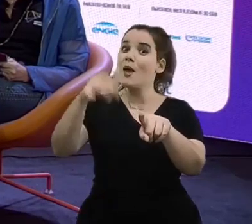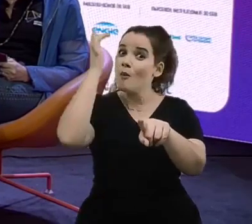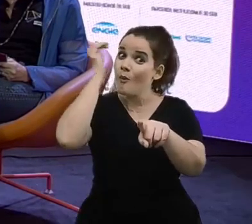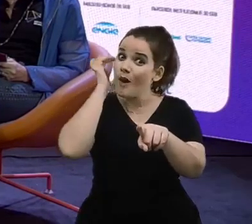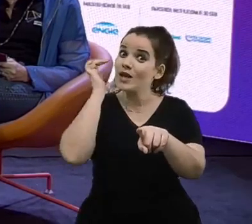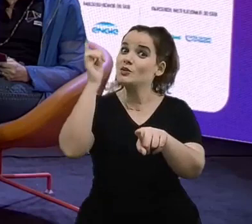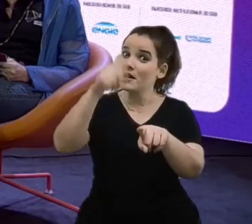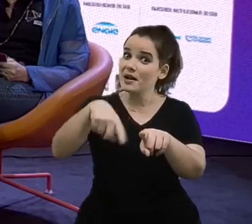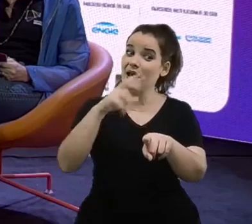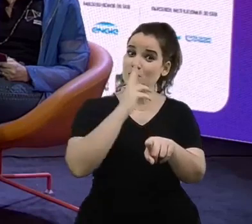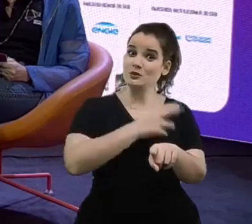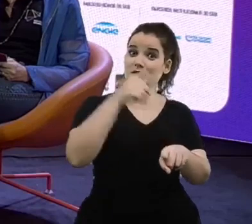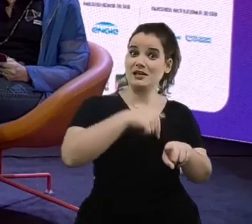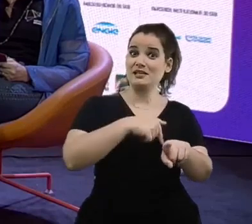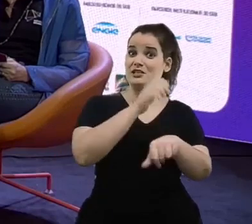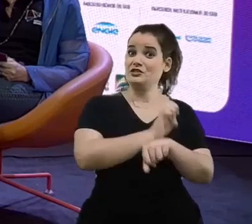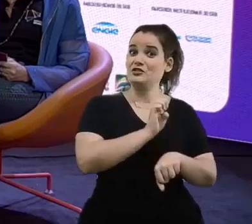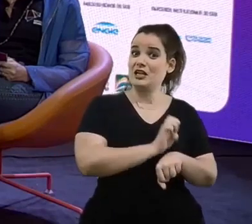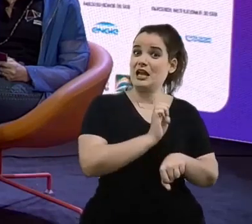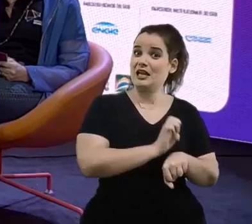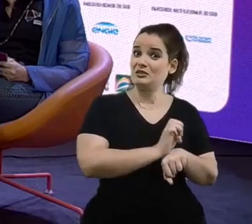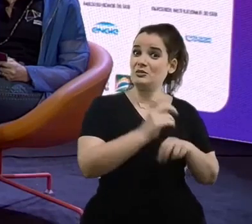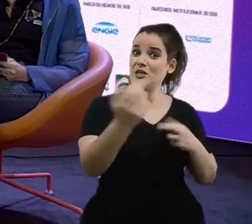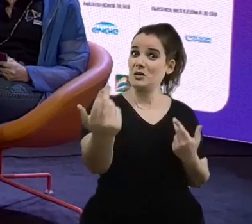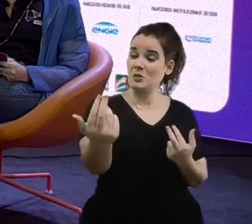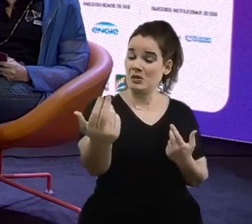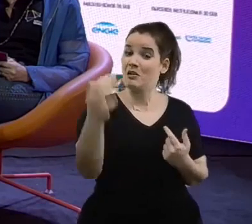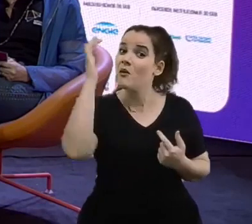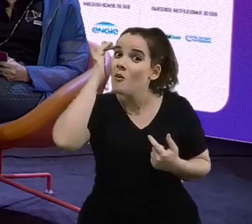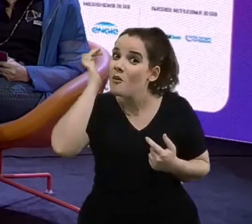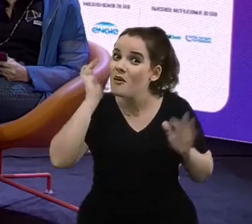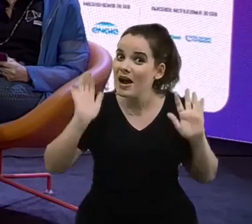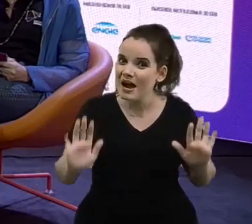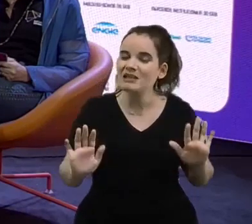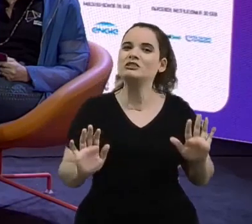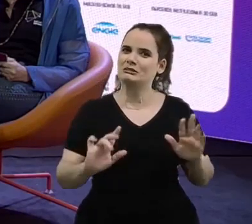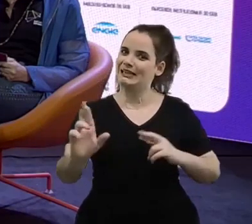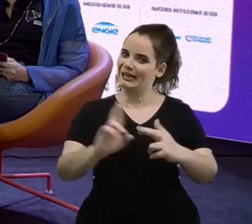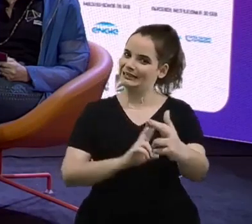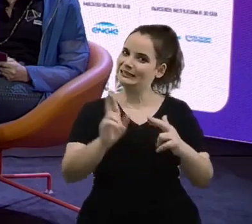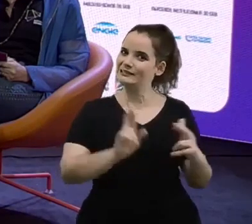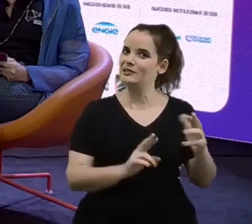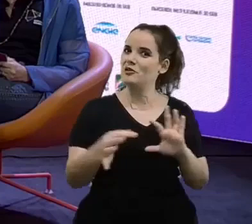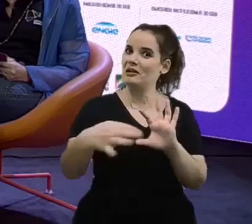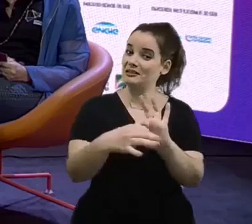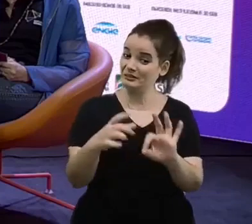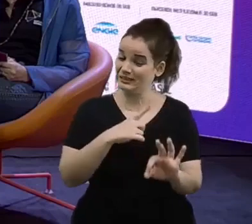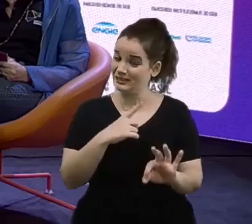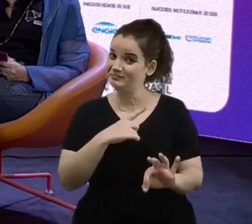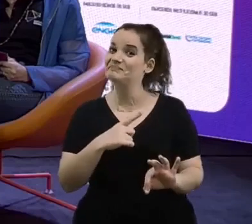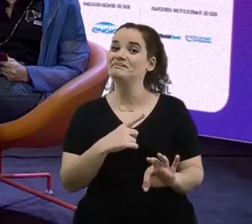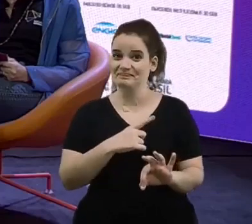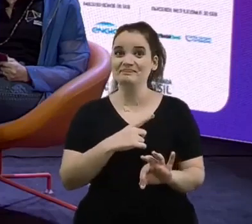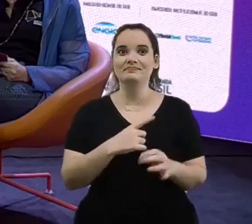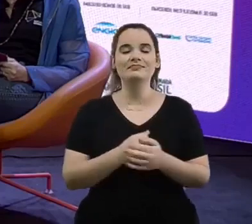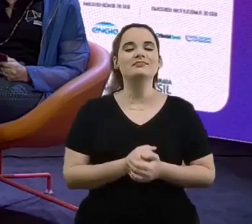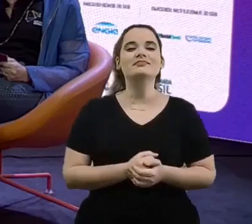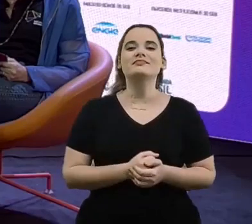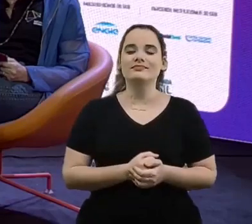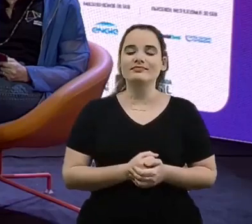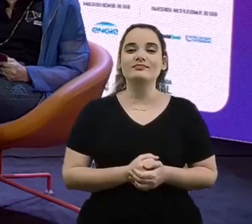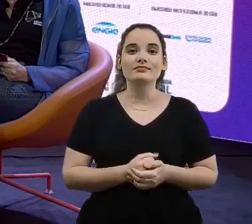está com a CEPLAG com o pessoal. Assim, imagino que tem alguma relação, alguma conexão nesse sentido. E eu acho que o que eu queria trazer,